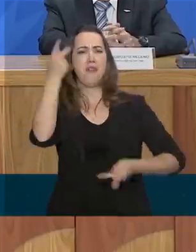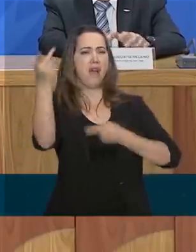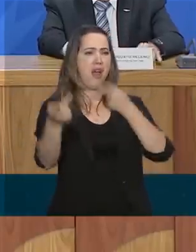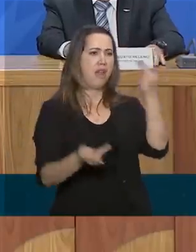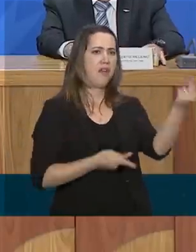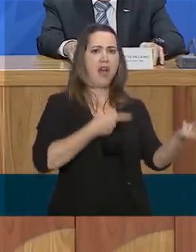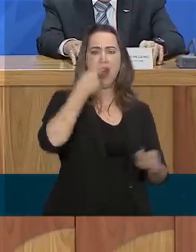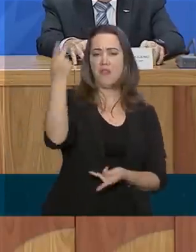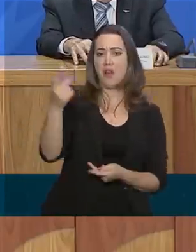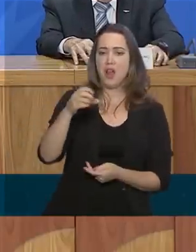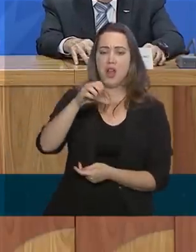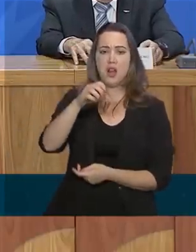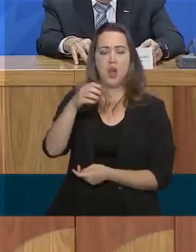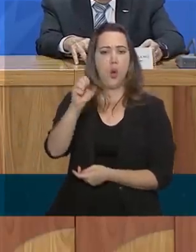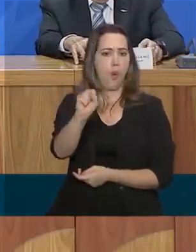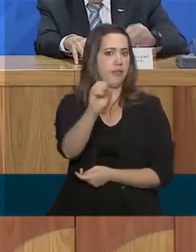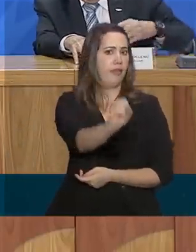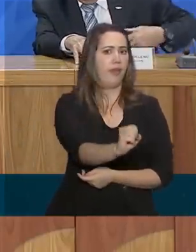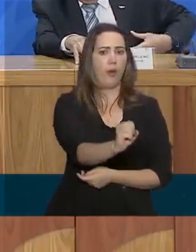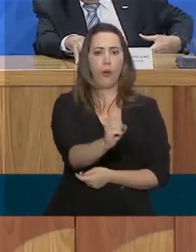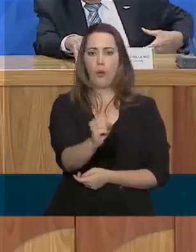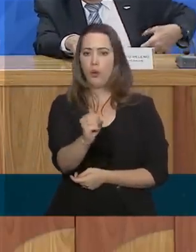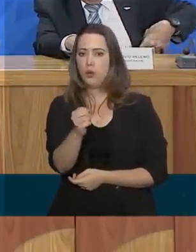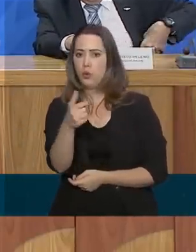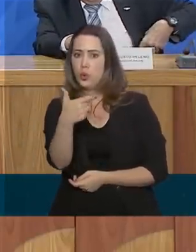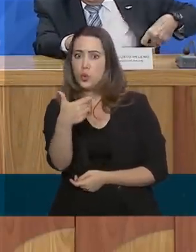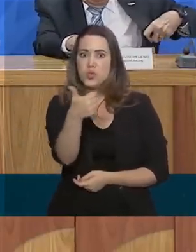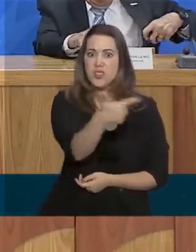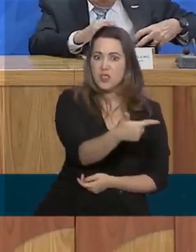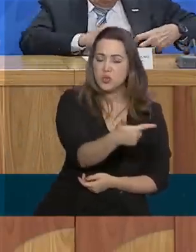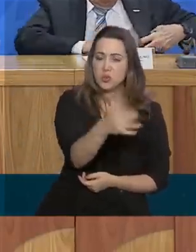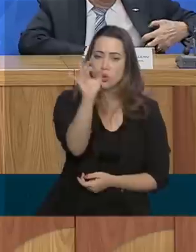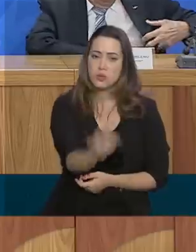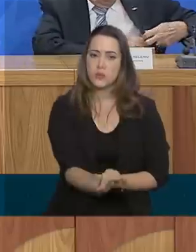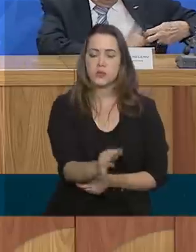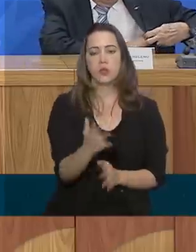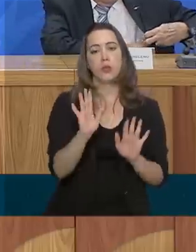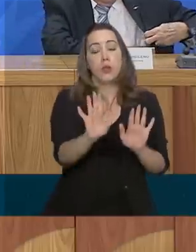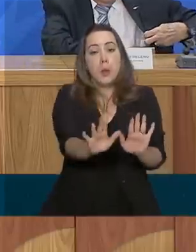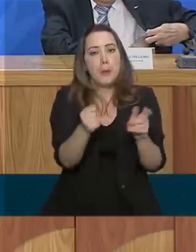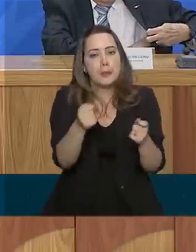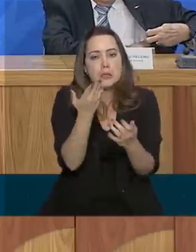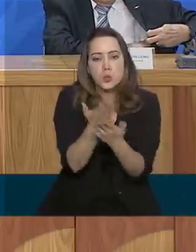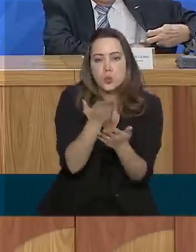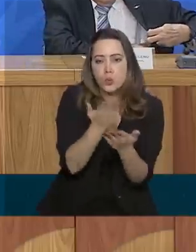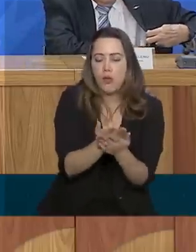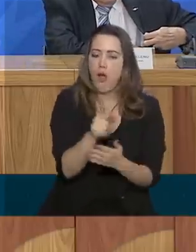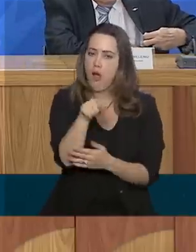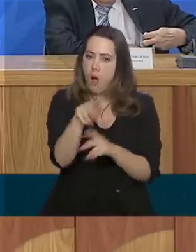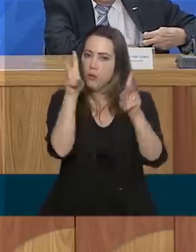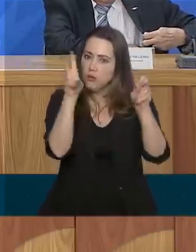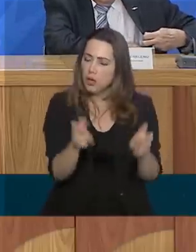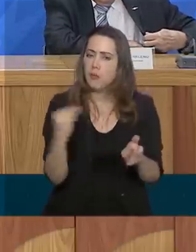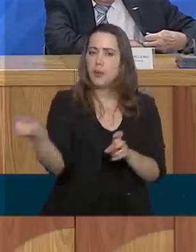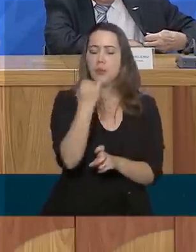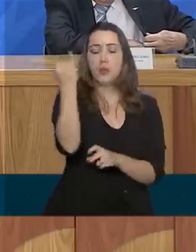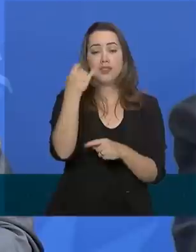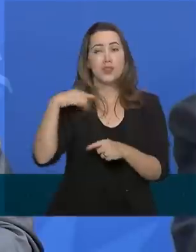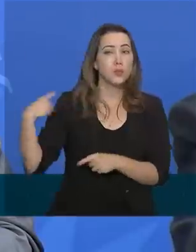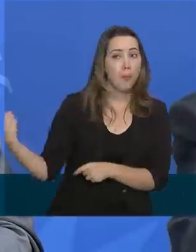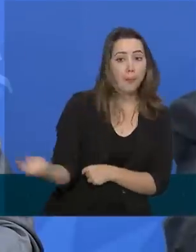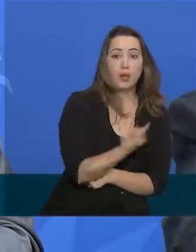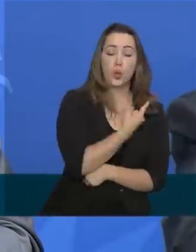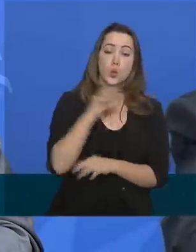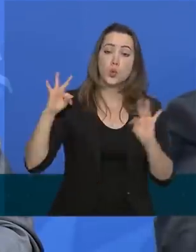90 212 por cento e colocar um pouco mais de racionalidade num tema que é de interesse de todos